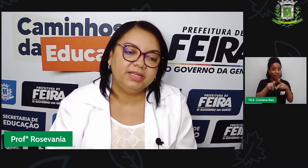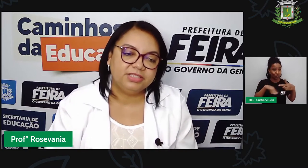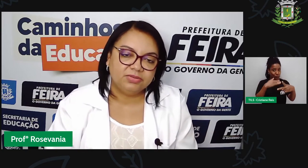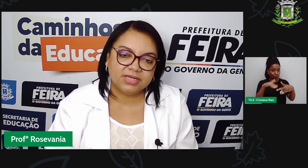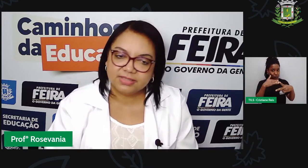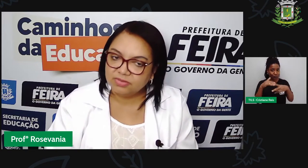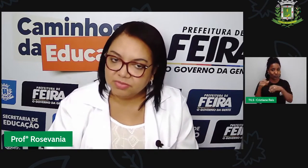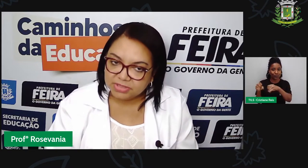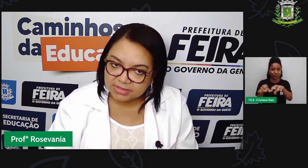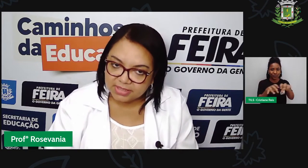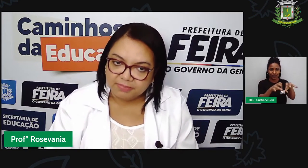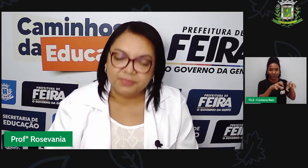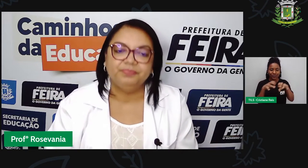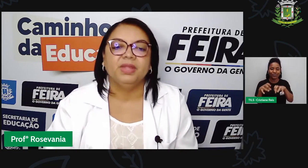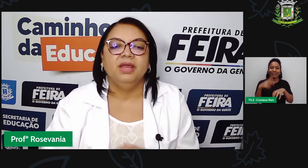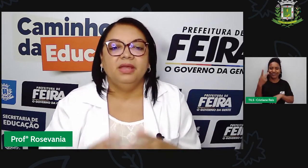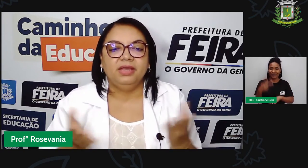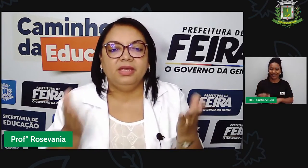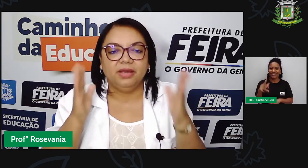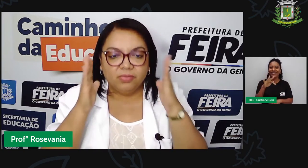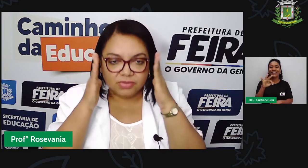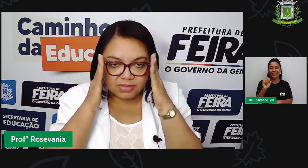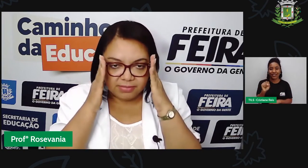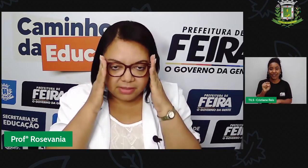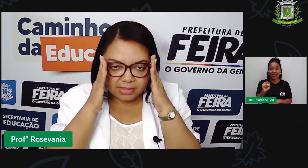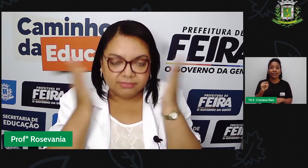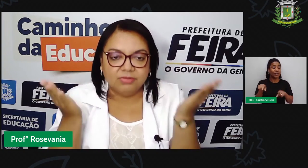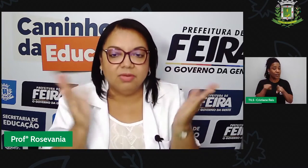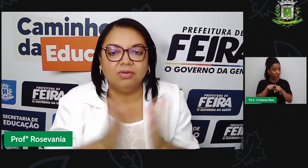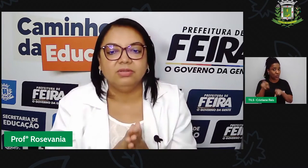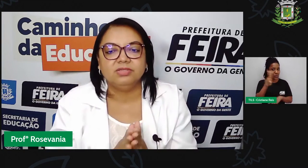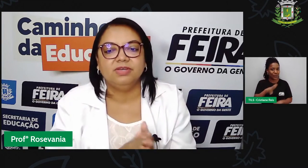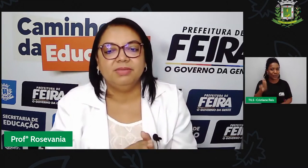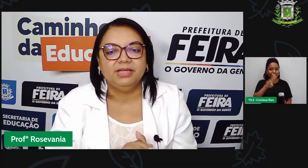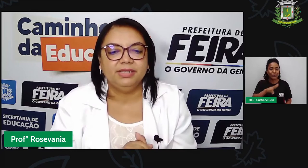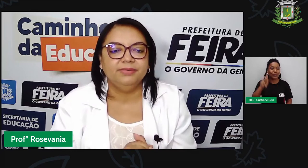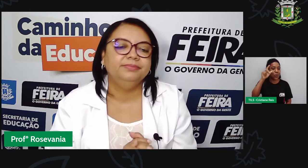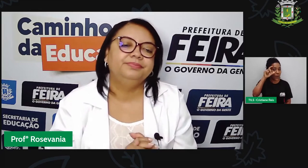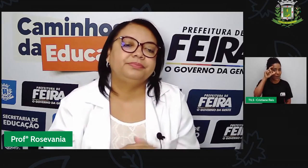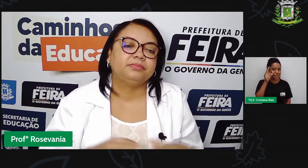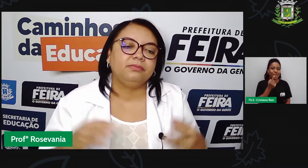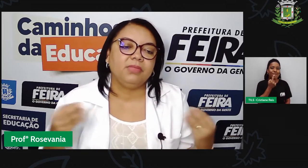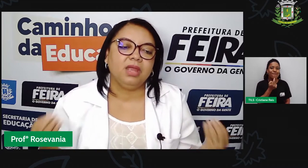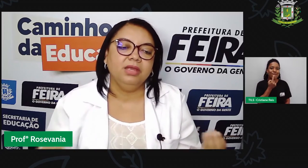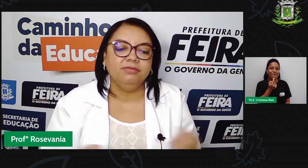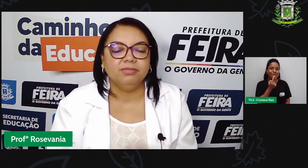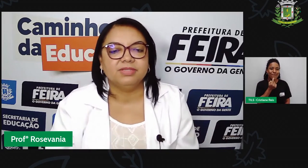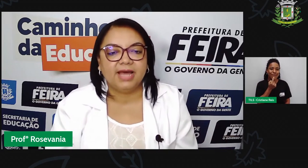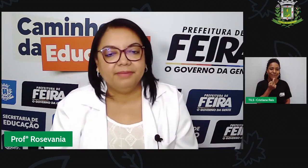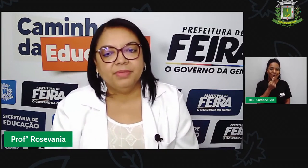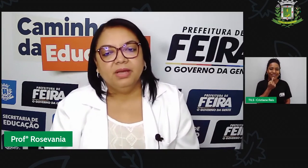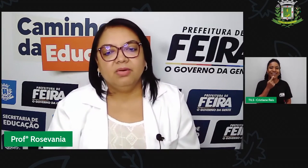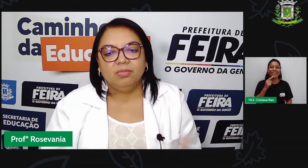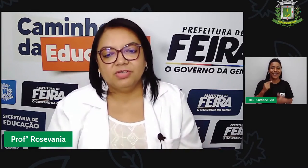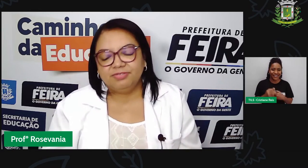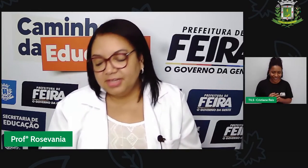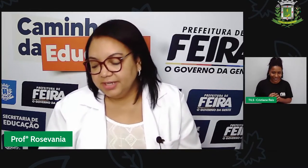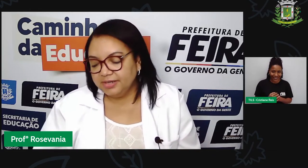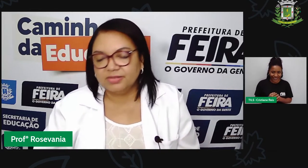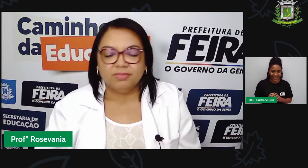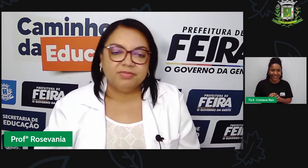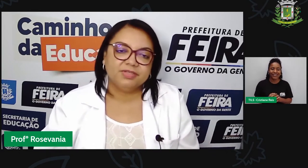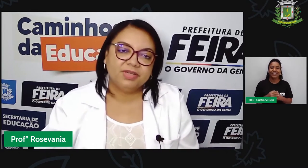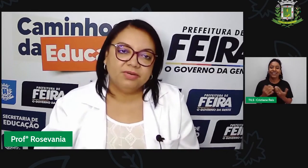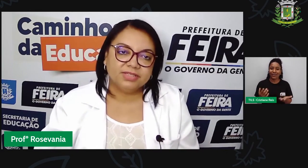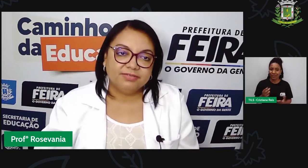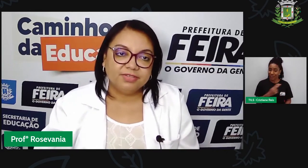Secretaria de Educação do município. E eu uso também, né, um óculos vermelhinho. E vamos lá, como eu já falei,